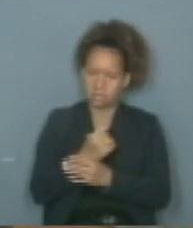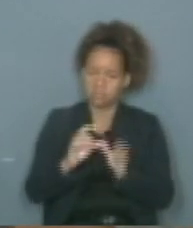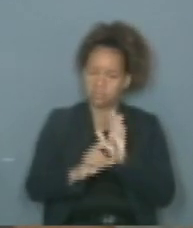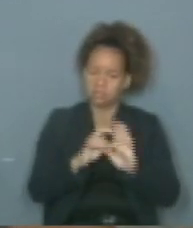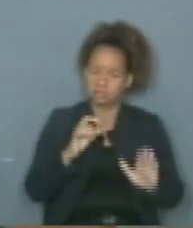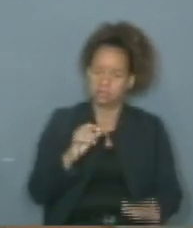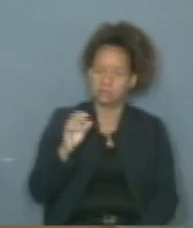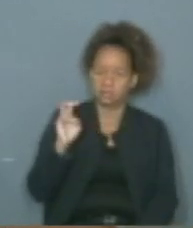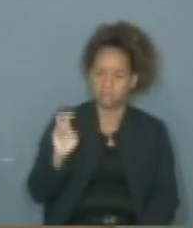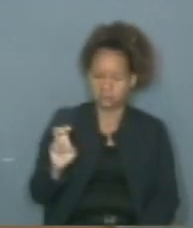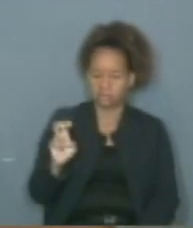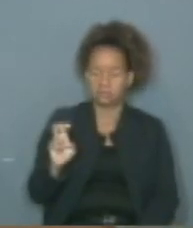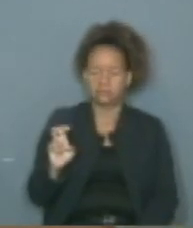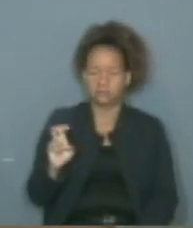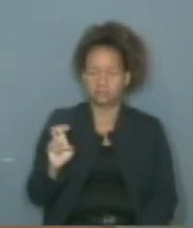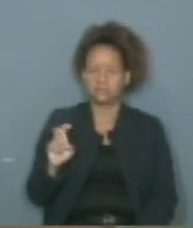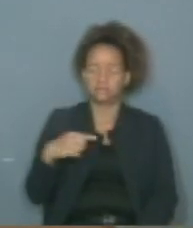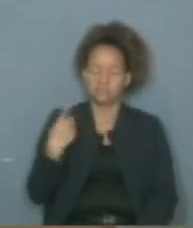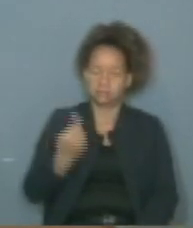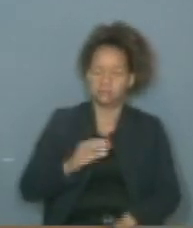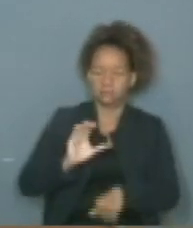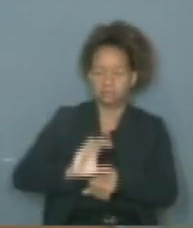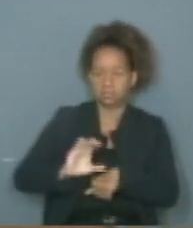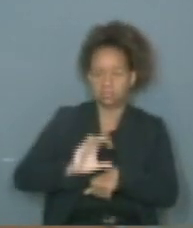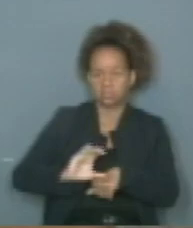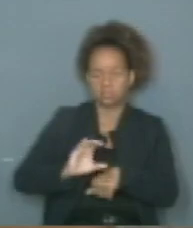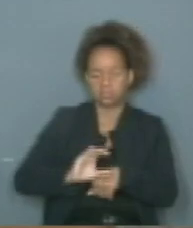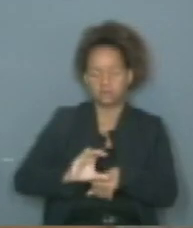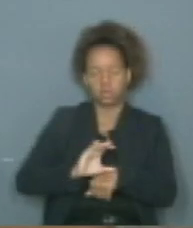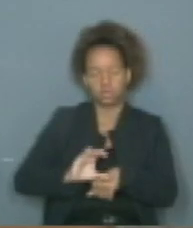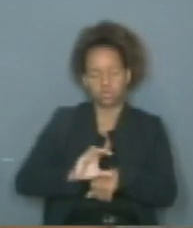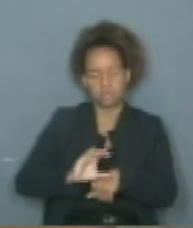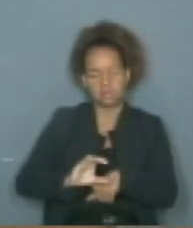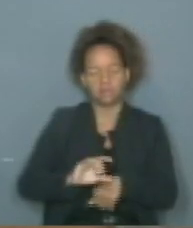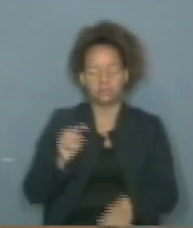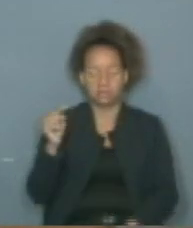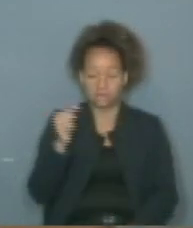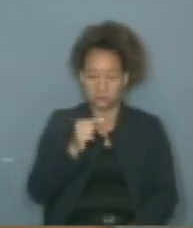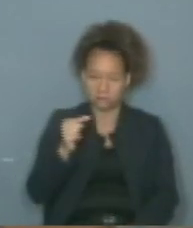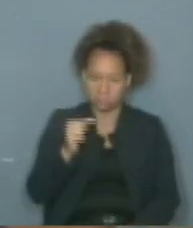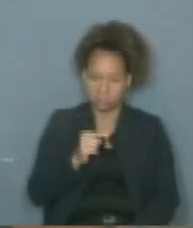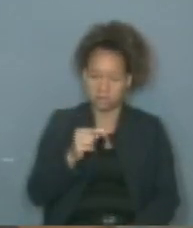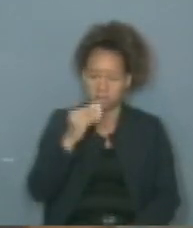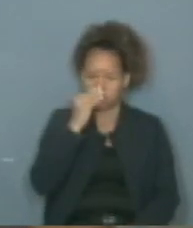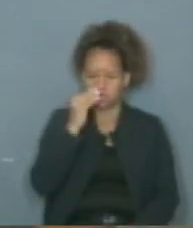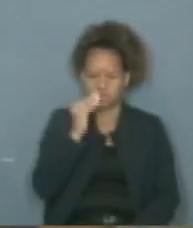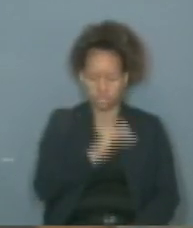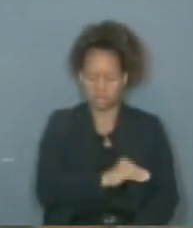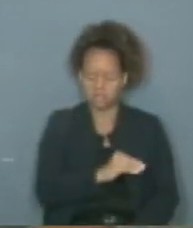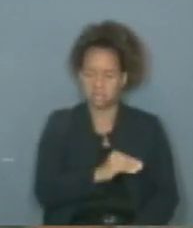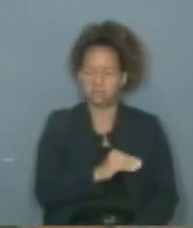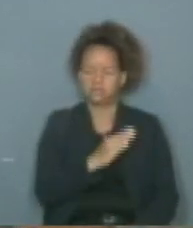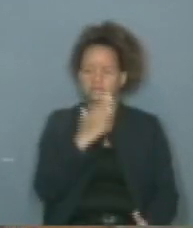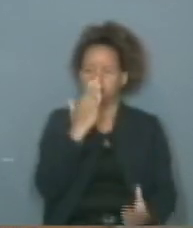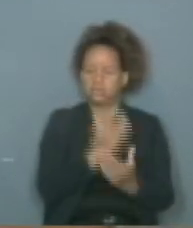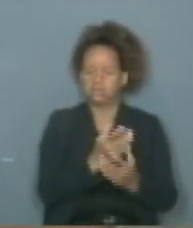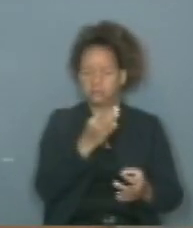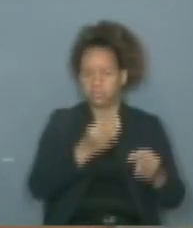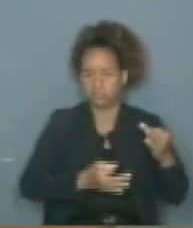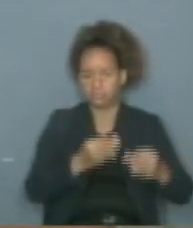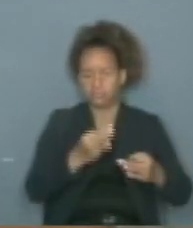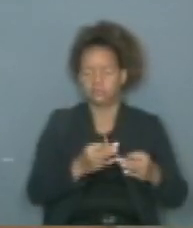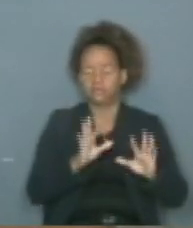artigo 5º da nossa Constituição. Desse modo, a desistência de ações deve